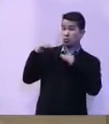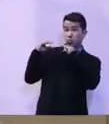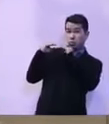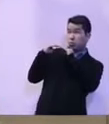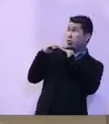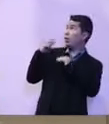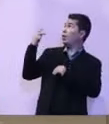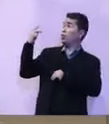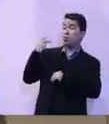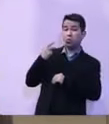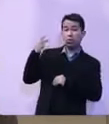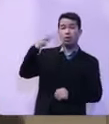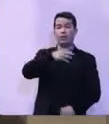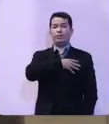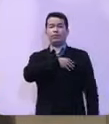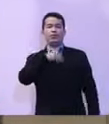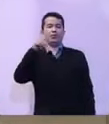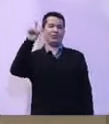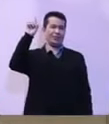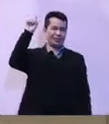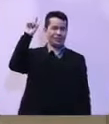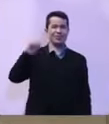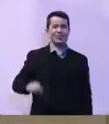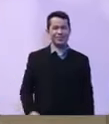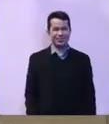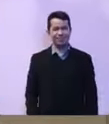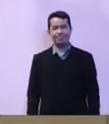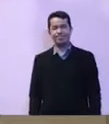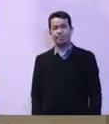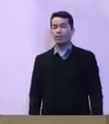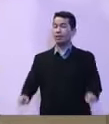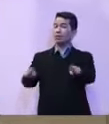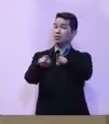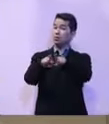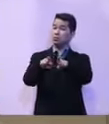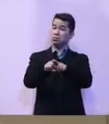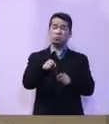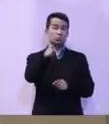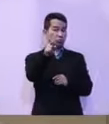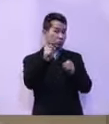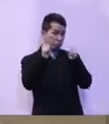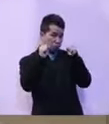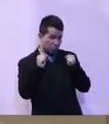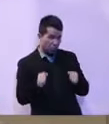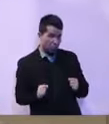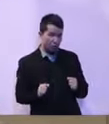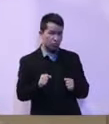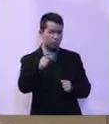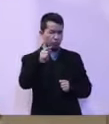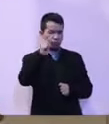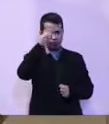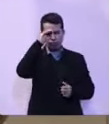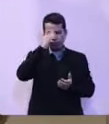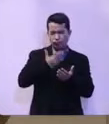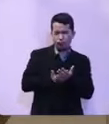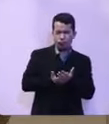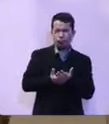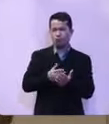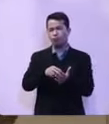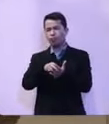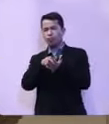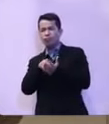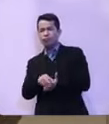de Deus. E sabe, você pode fazer isso, ter essa certeza, mediante uma